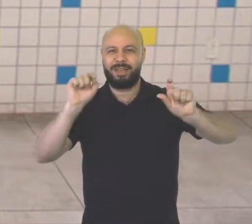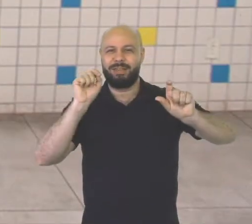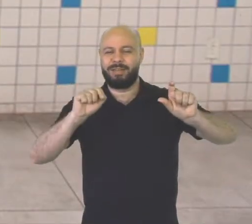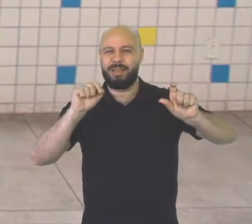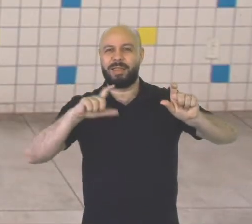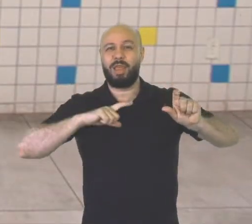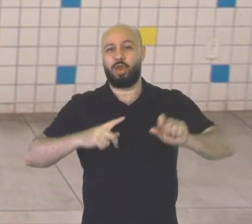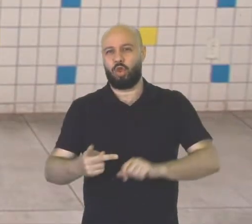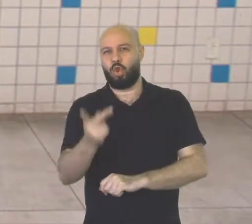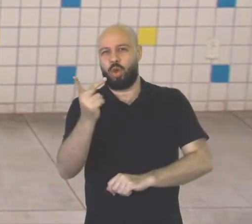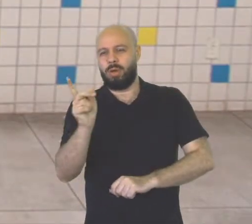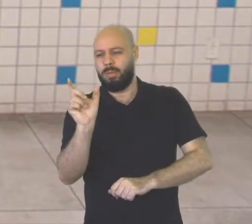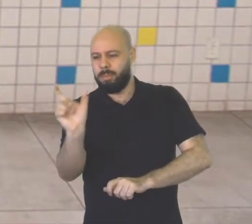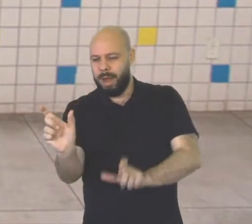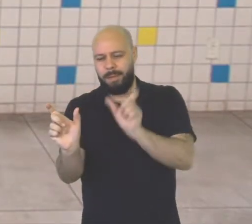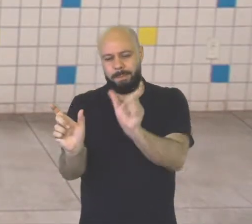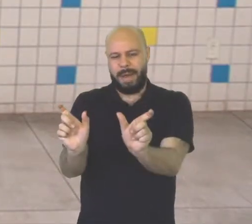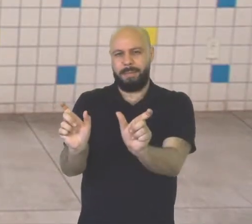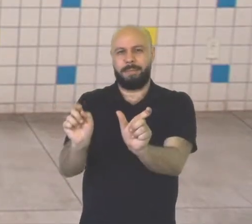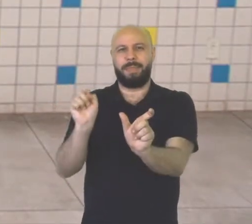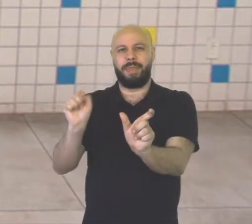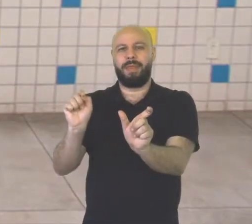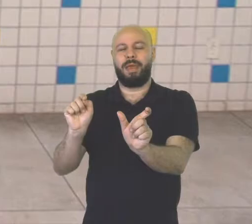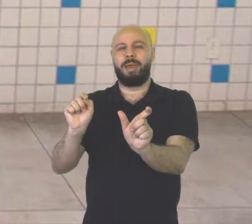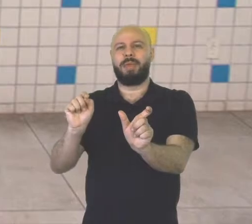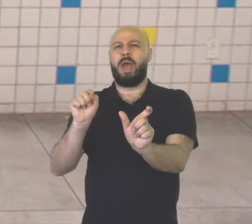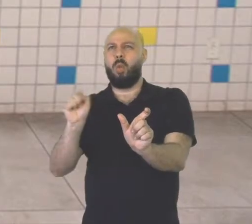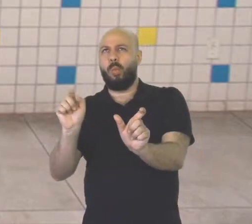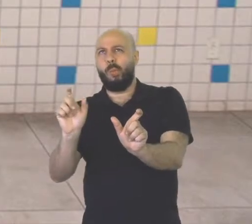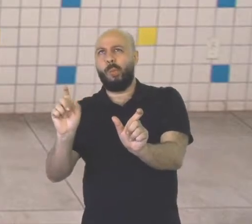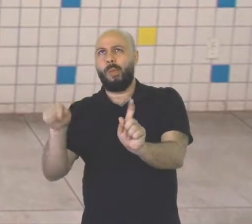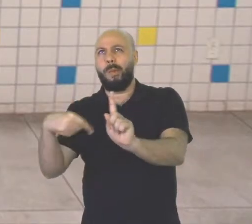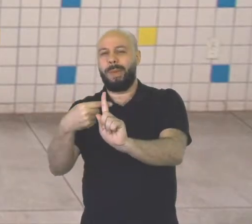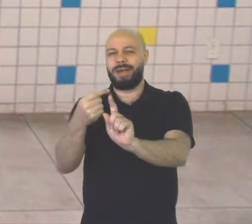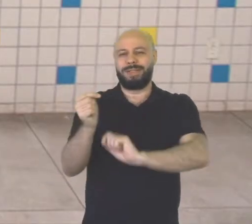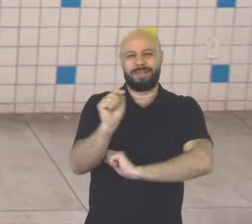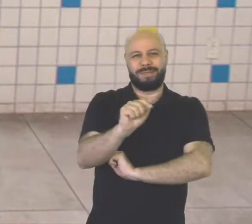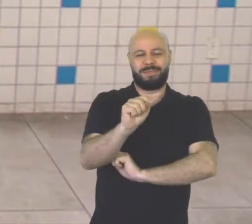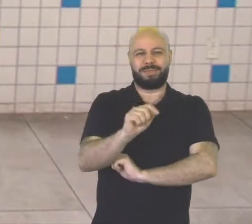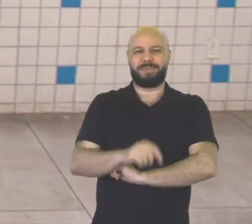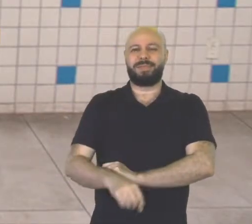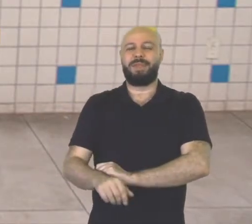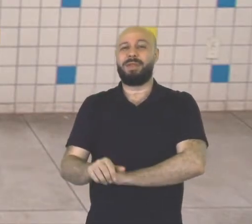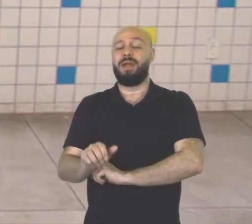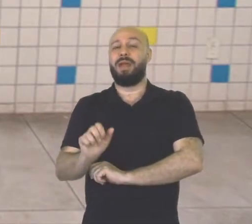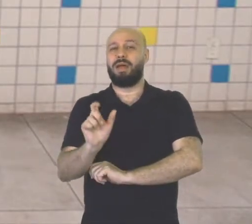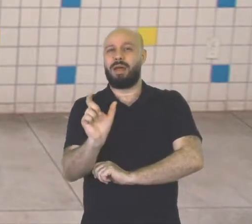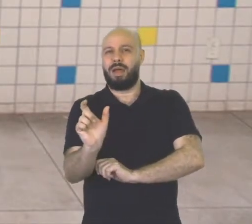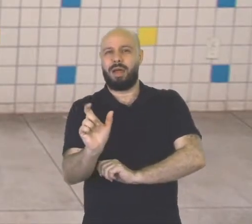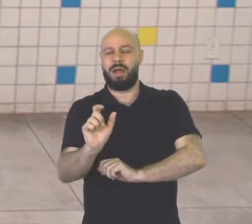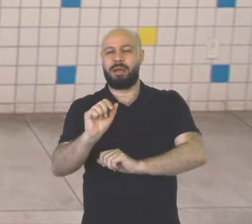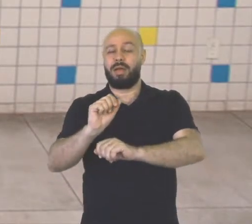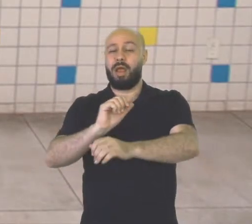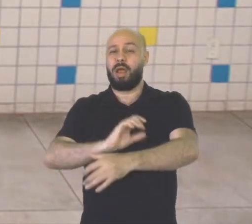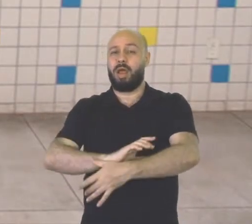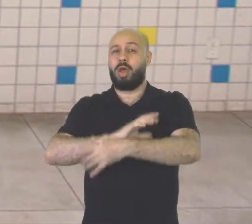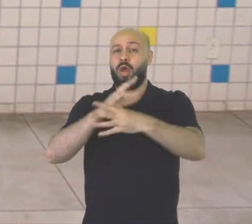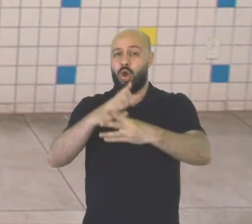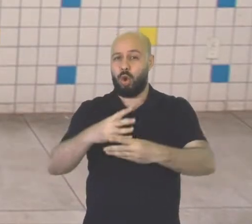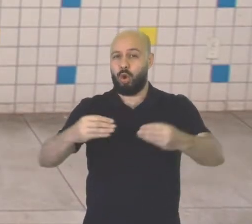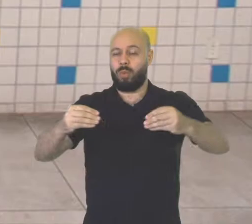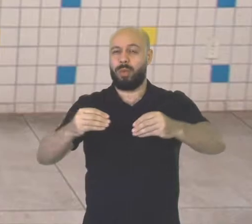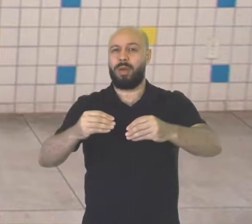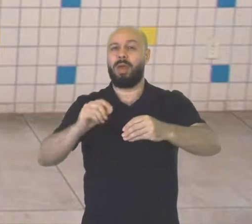dois elementos impondo adição, né? Nós temos o and, que é a conjunção, e nós temos